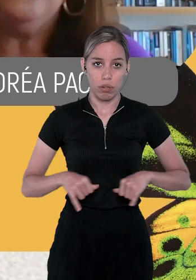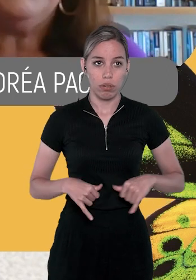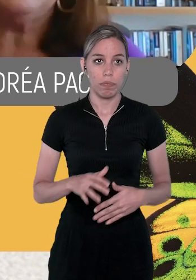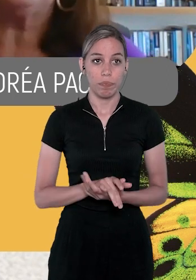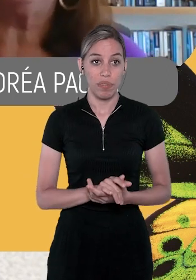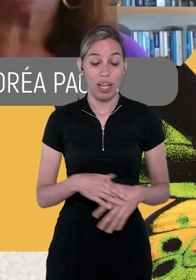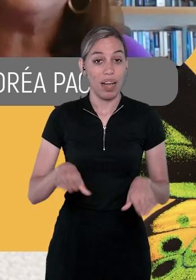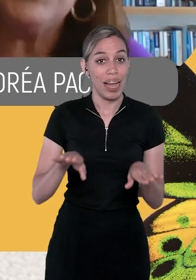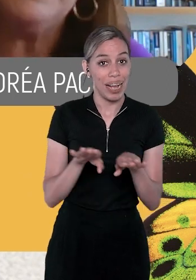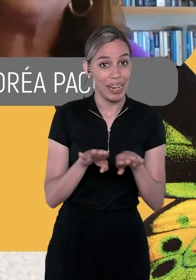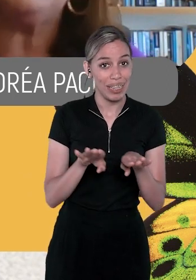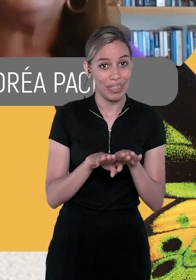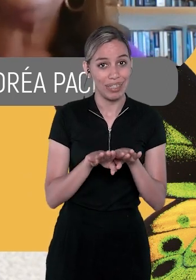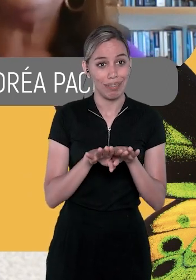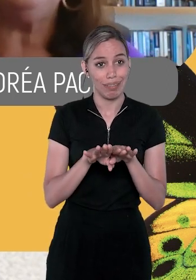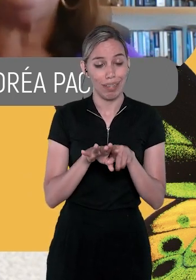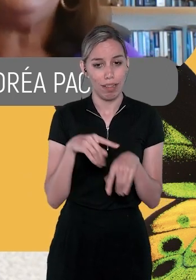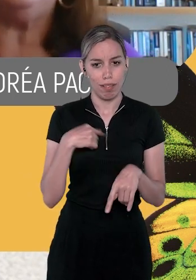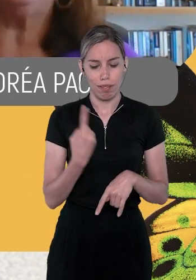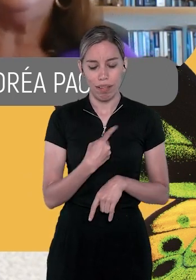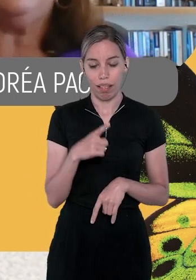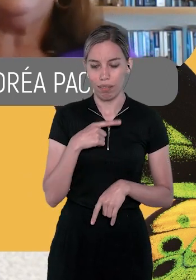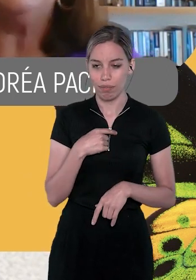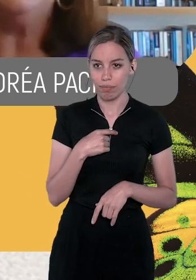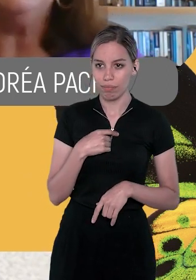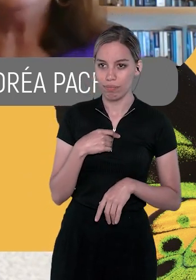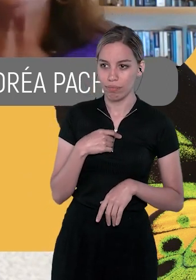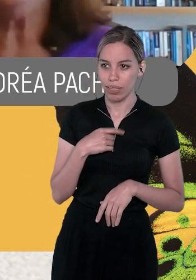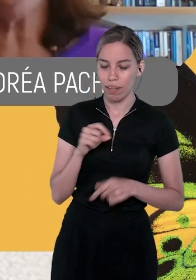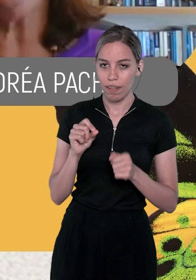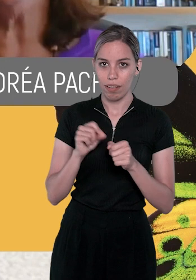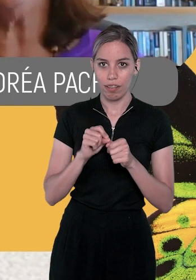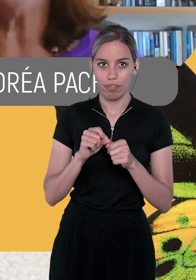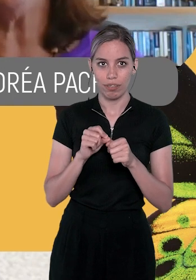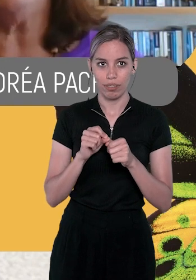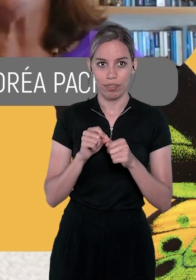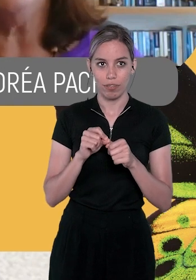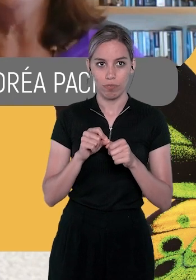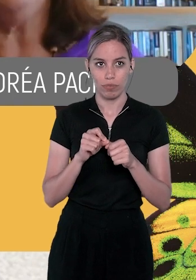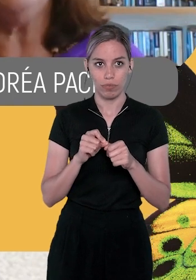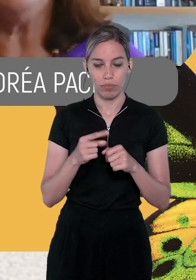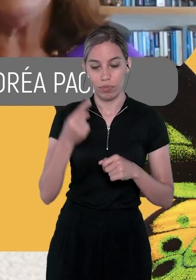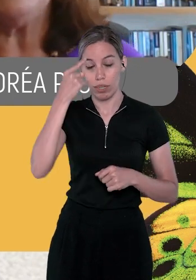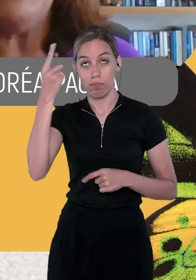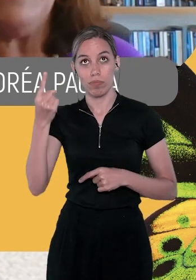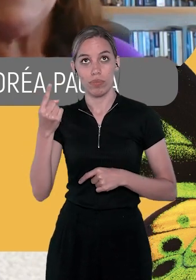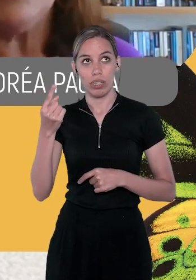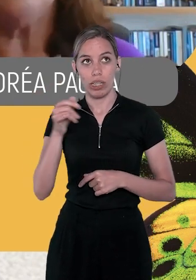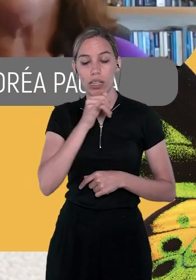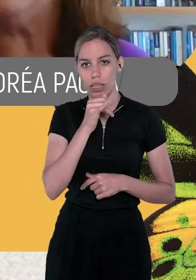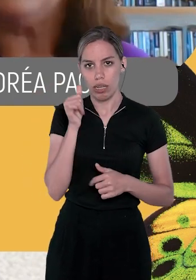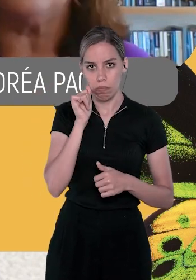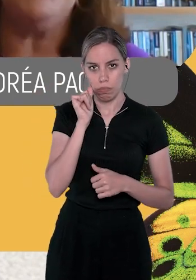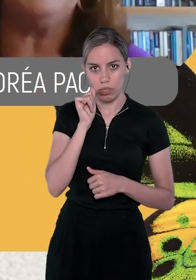a algumas reações criativas, porque também nesse ambiente que se organizam as reações. O movimento das meninas